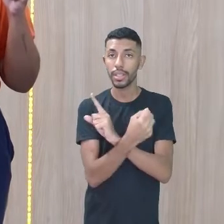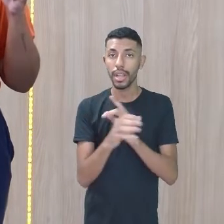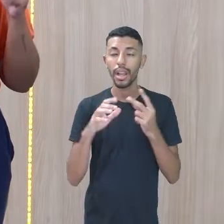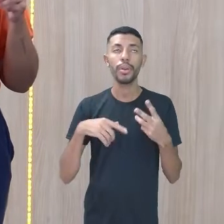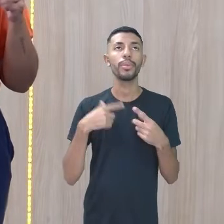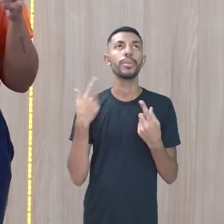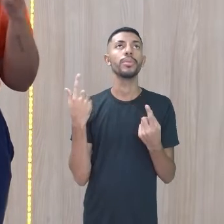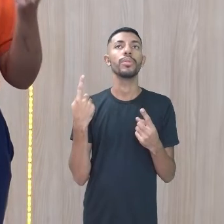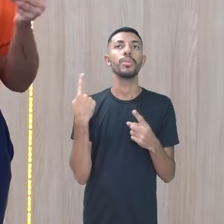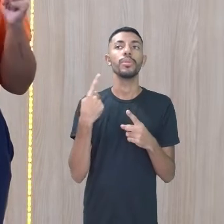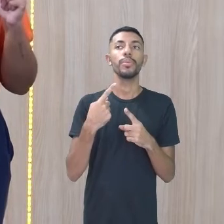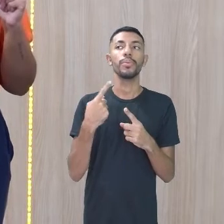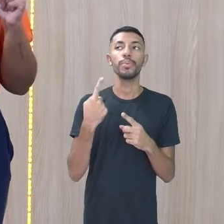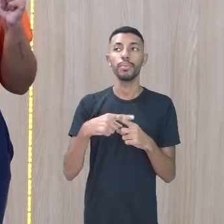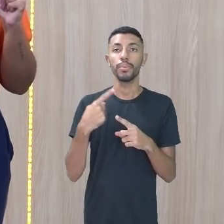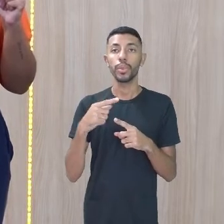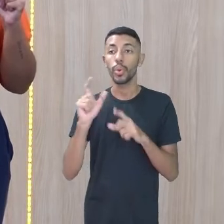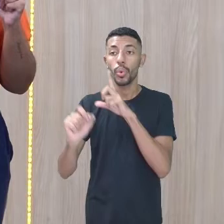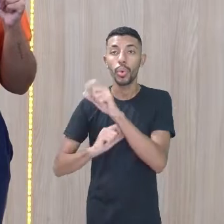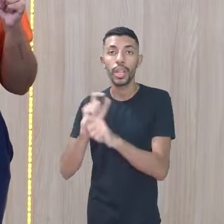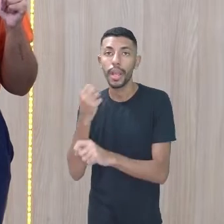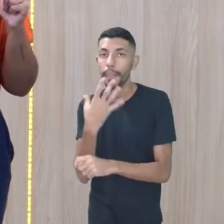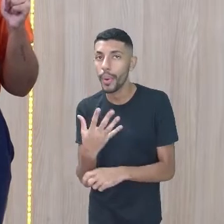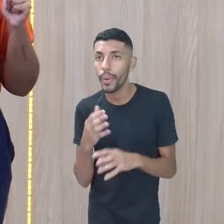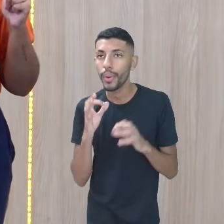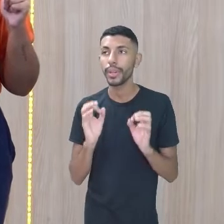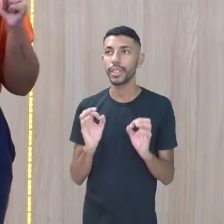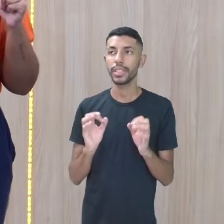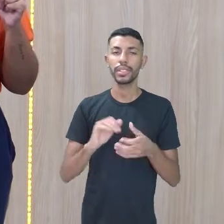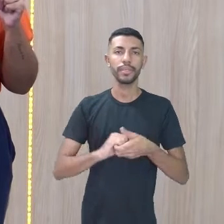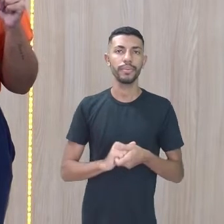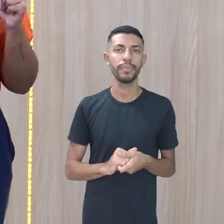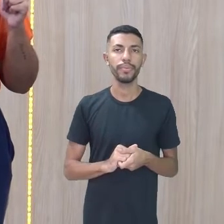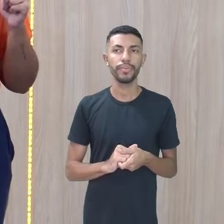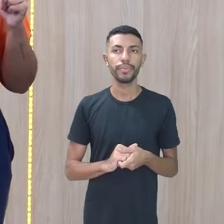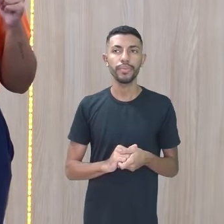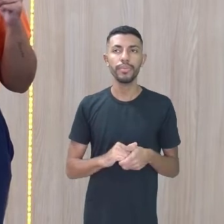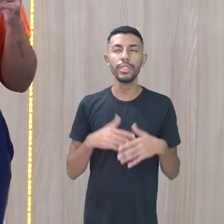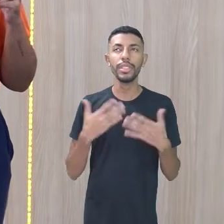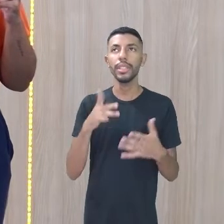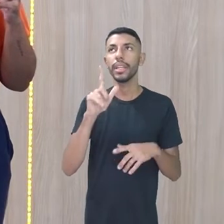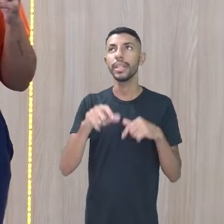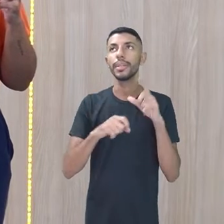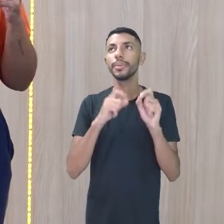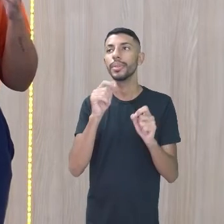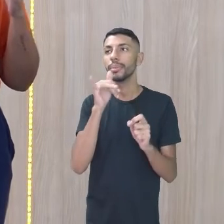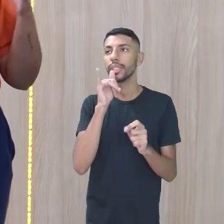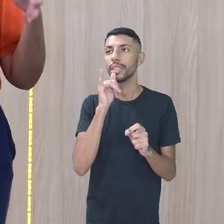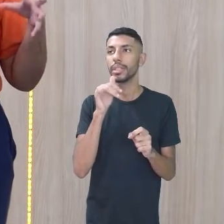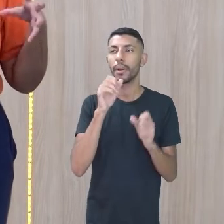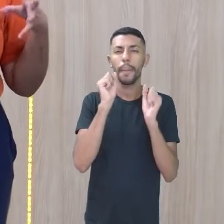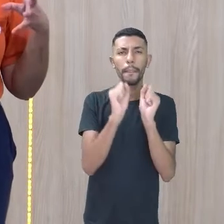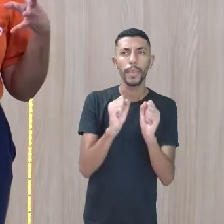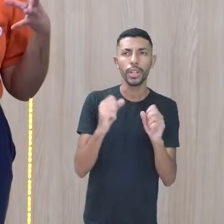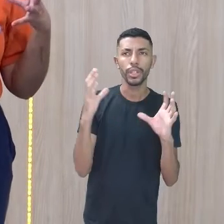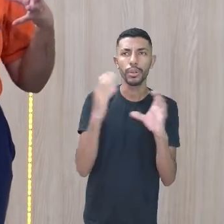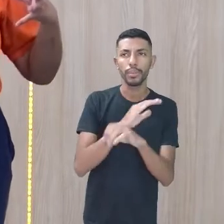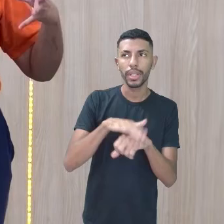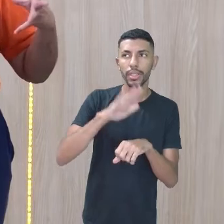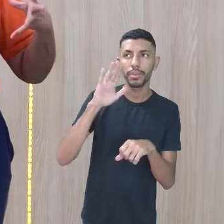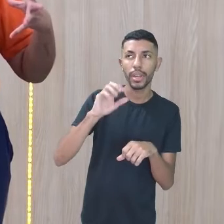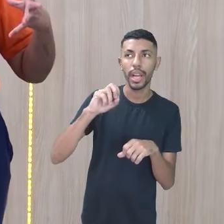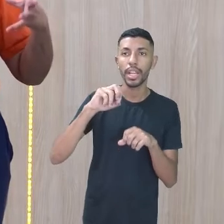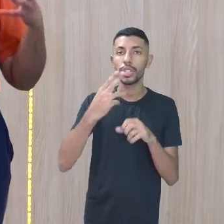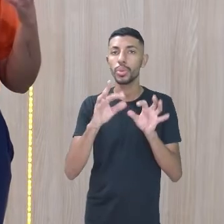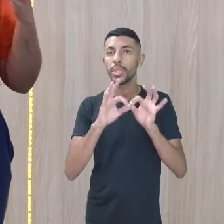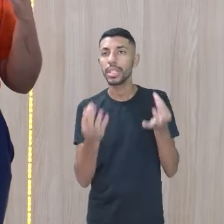nela é bom, o que é que eu ressalvo como característica boa. Será que poderia ser uma obra mais complexa, uma